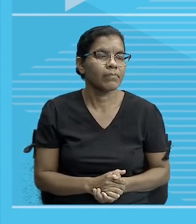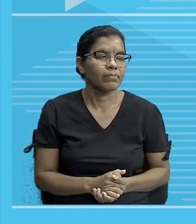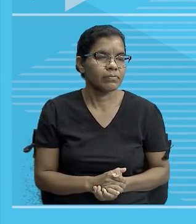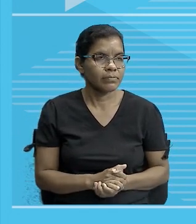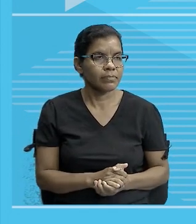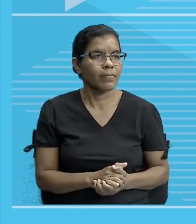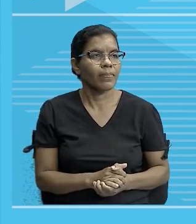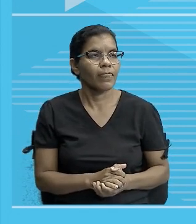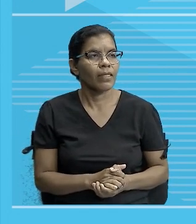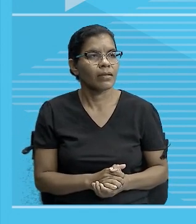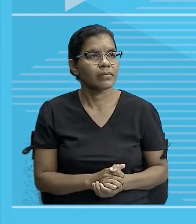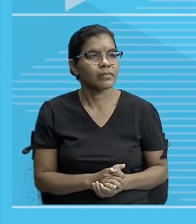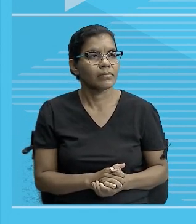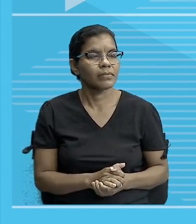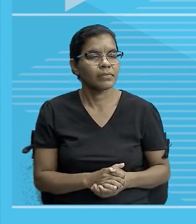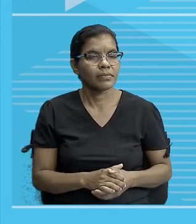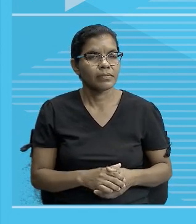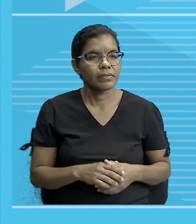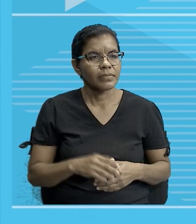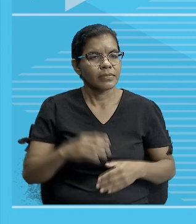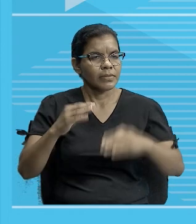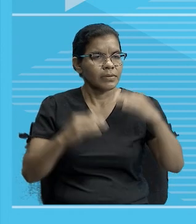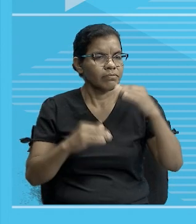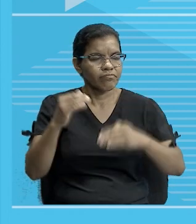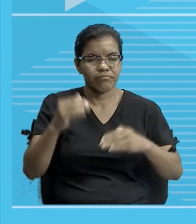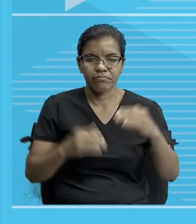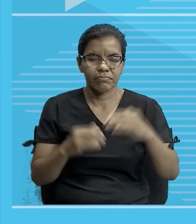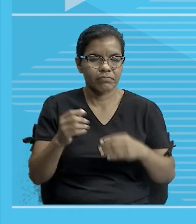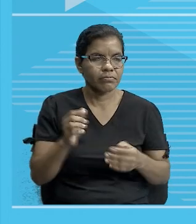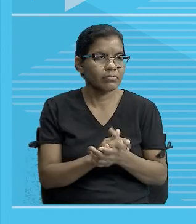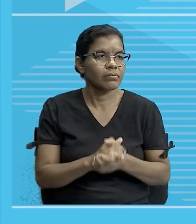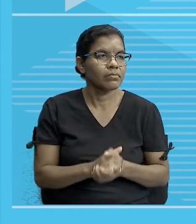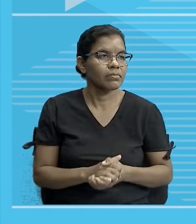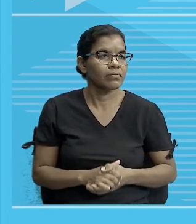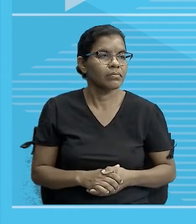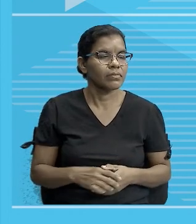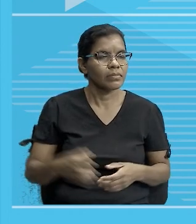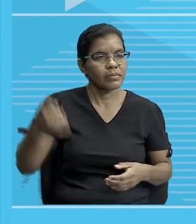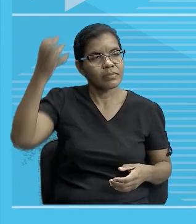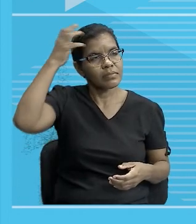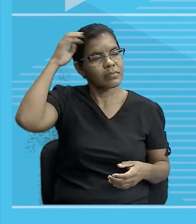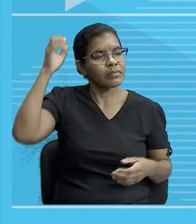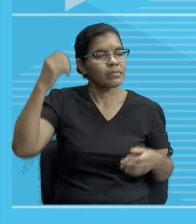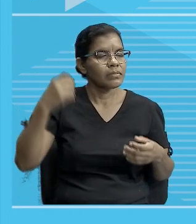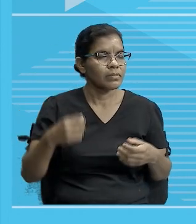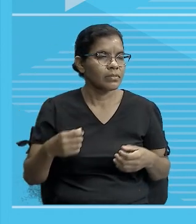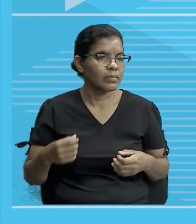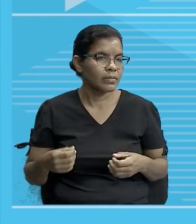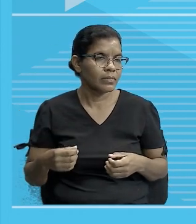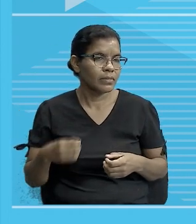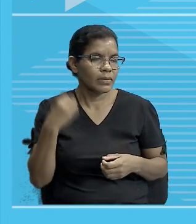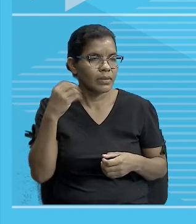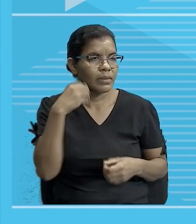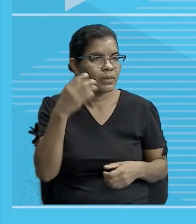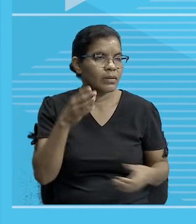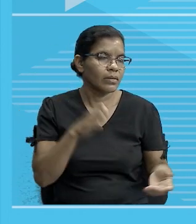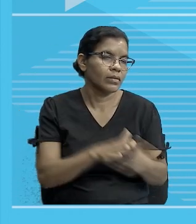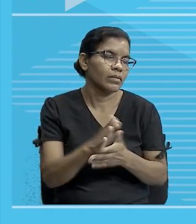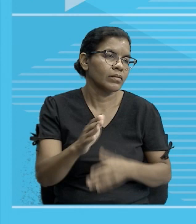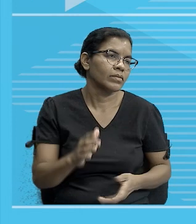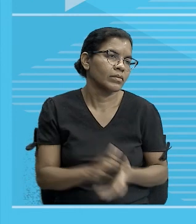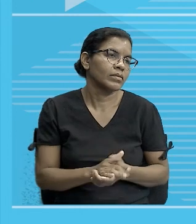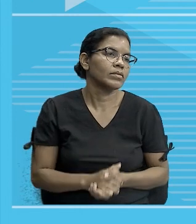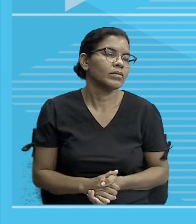controle. Saiu de controle. Rapaz! Aí o rei tentou fugir da França, porque a mulher dele era